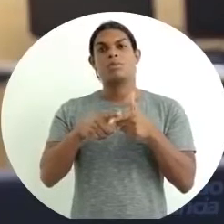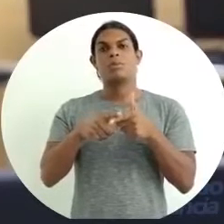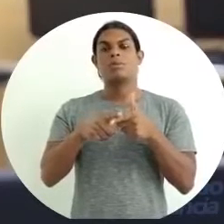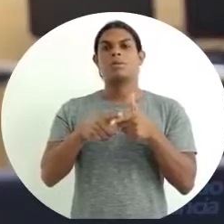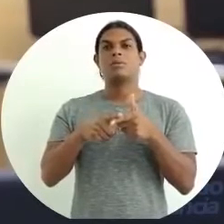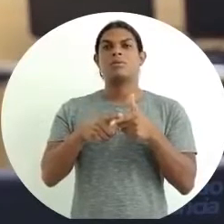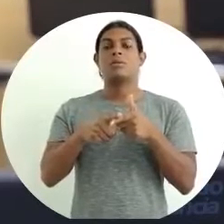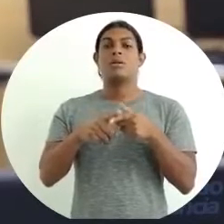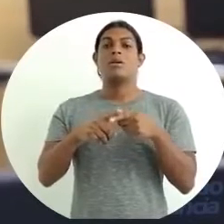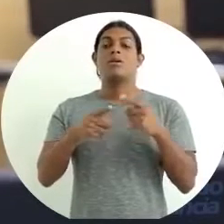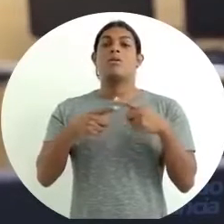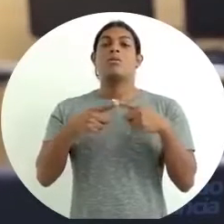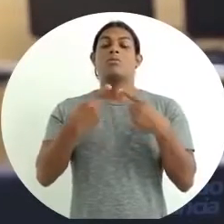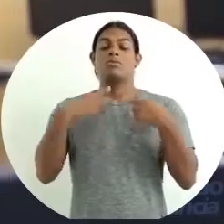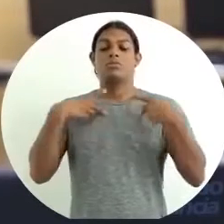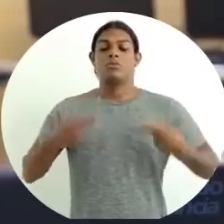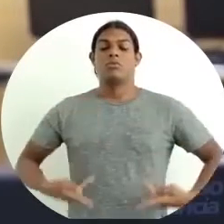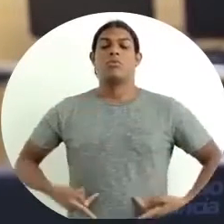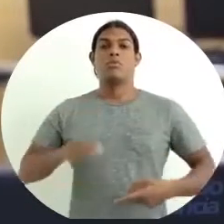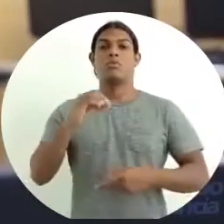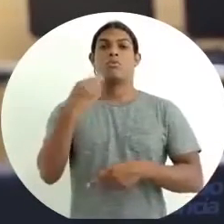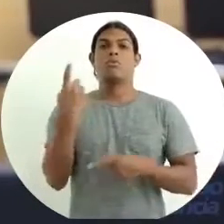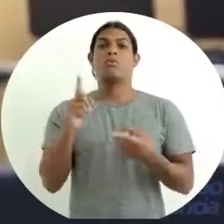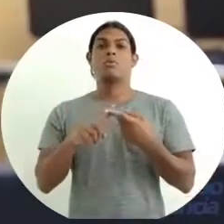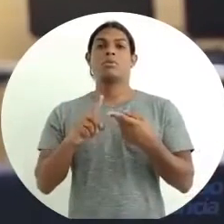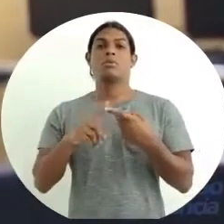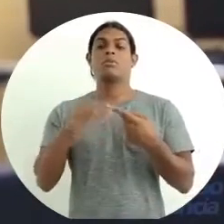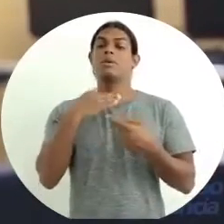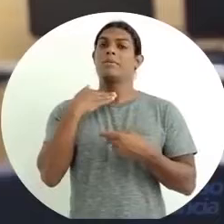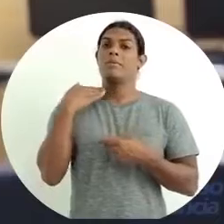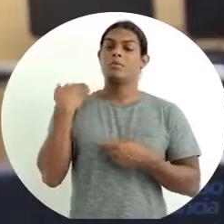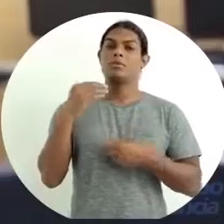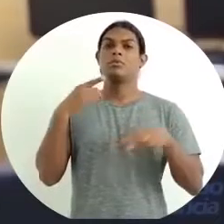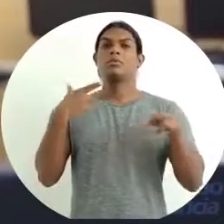causar a morte do trabalhador, esta é uma das